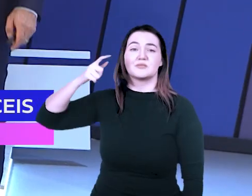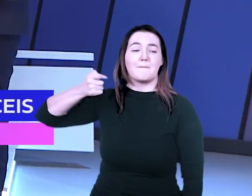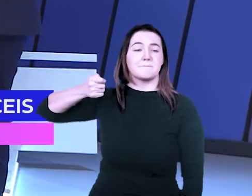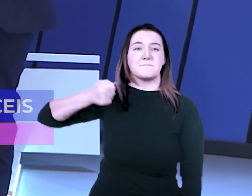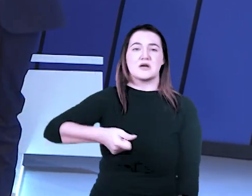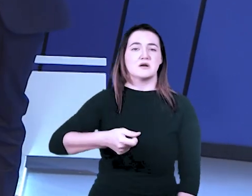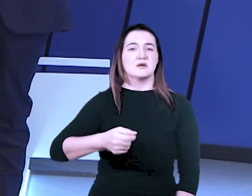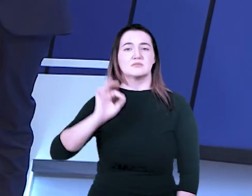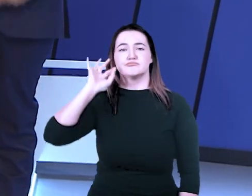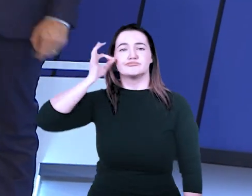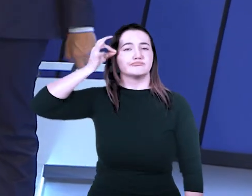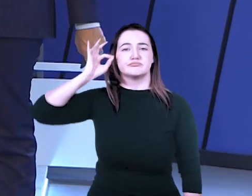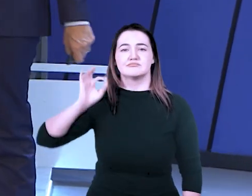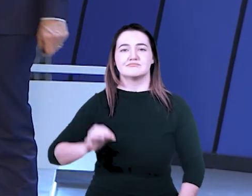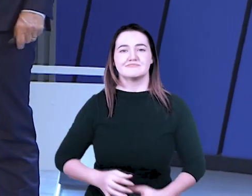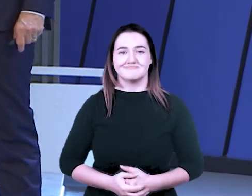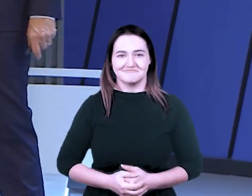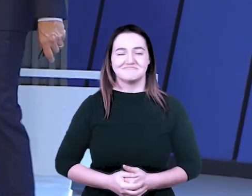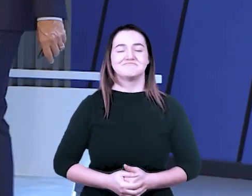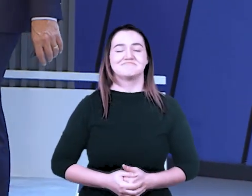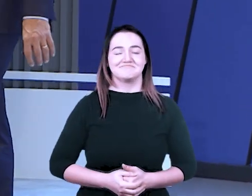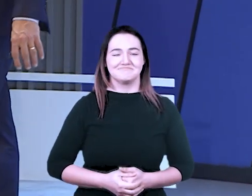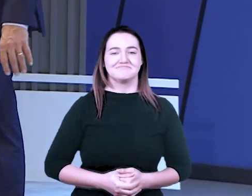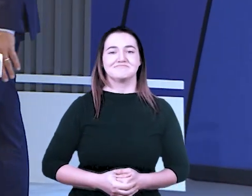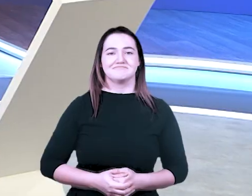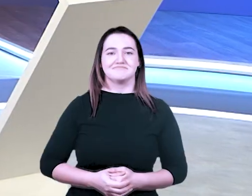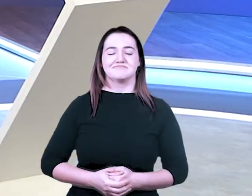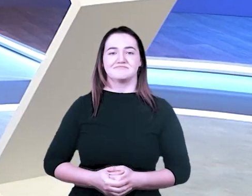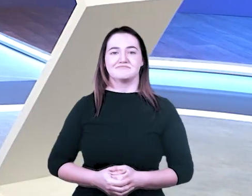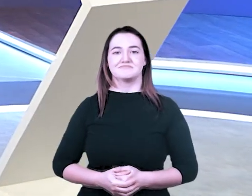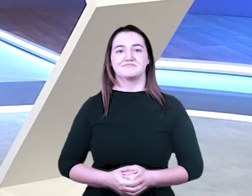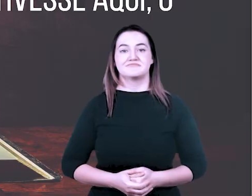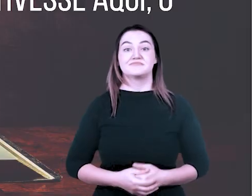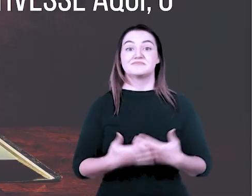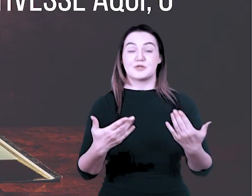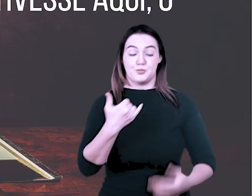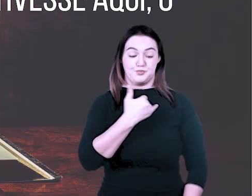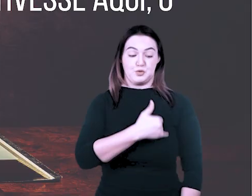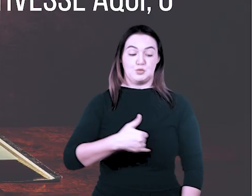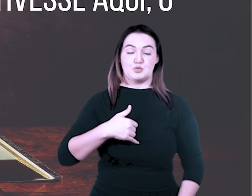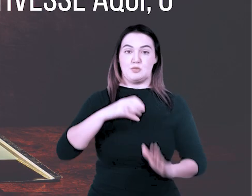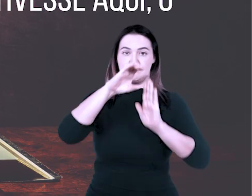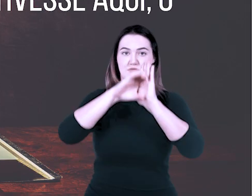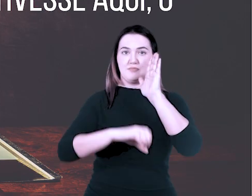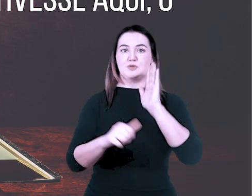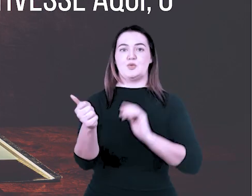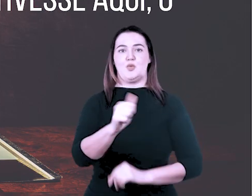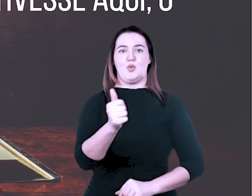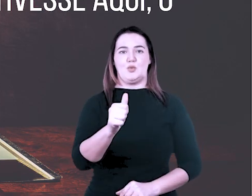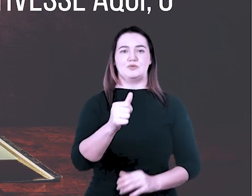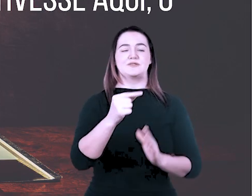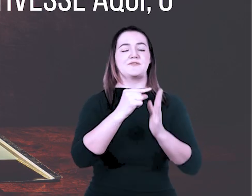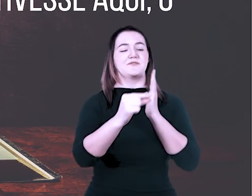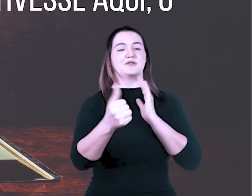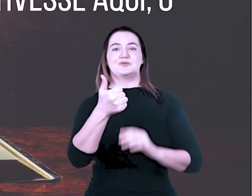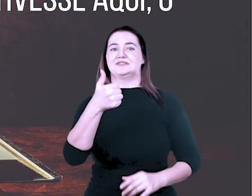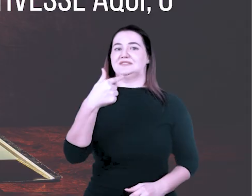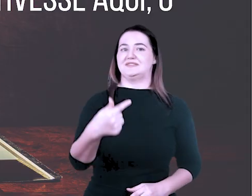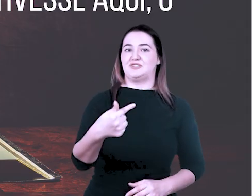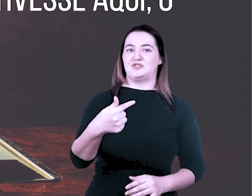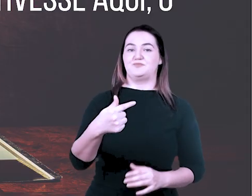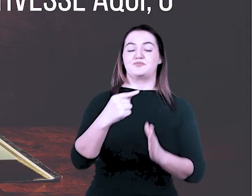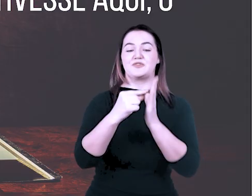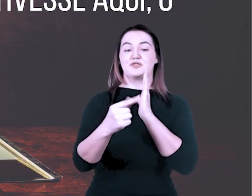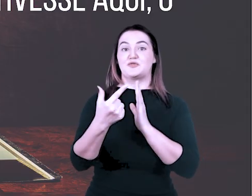mais perto estará a ajuda do Senhor. Diz João capítulo 11, versos 17, 20